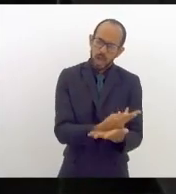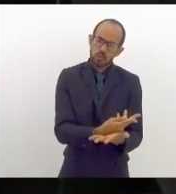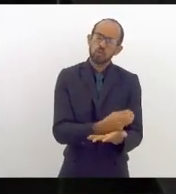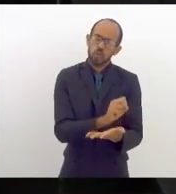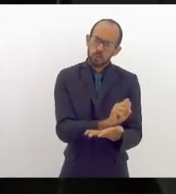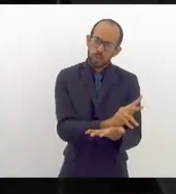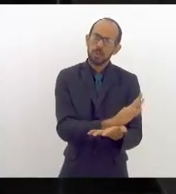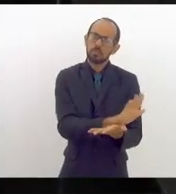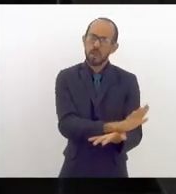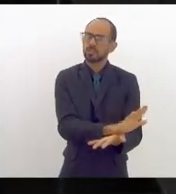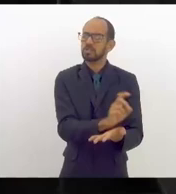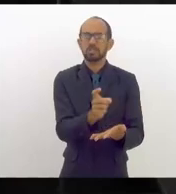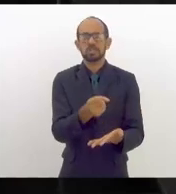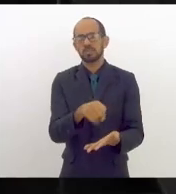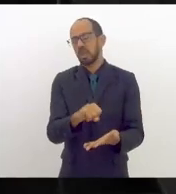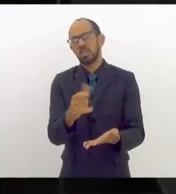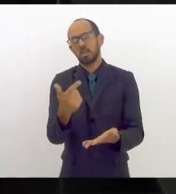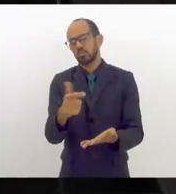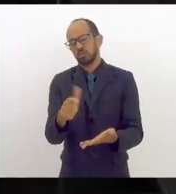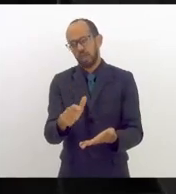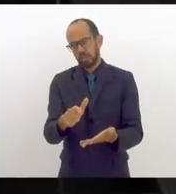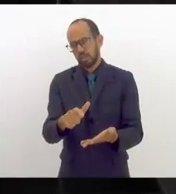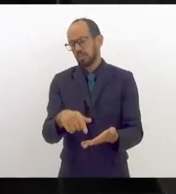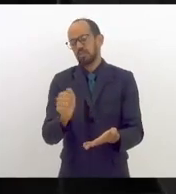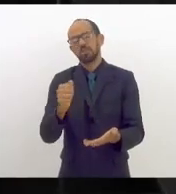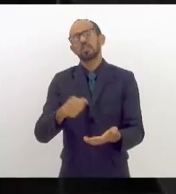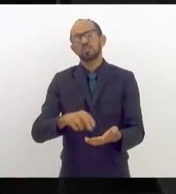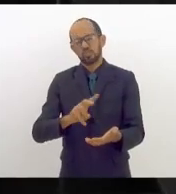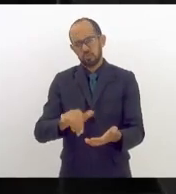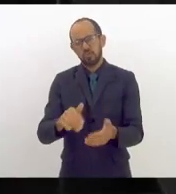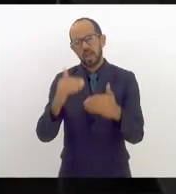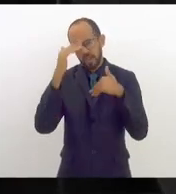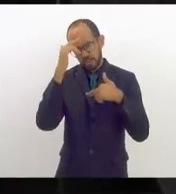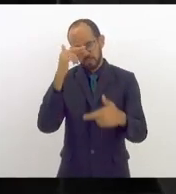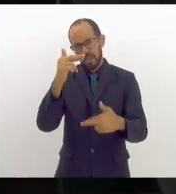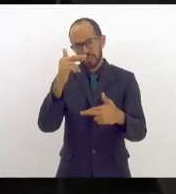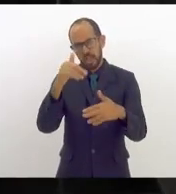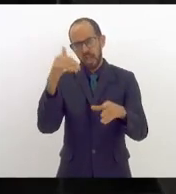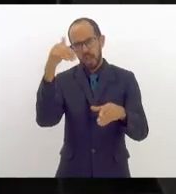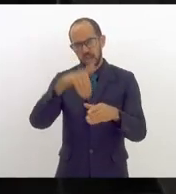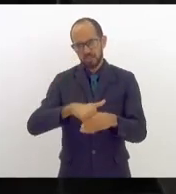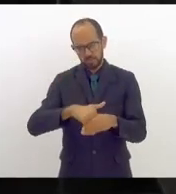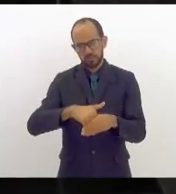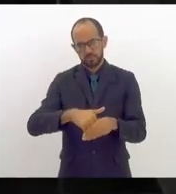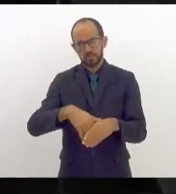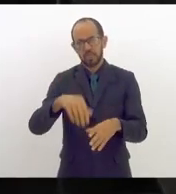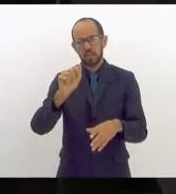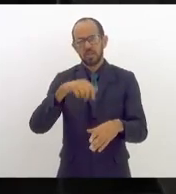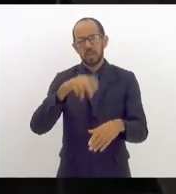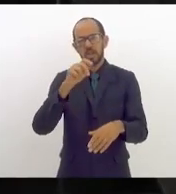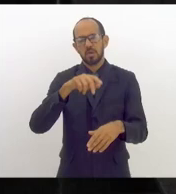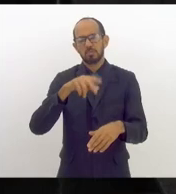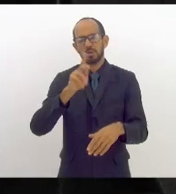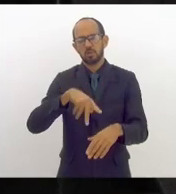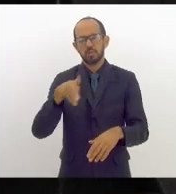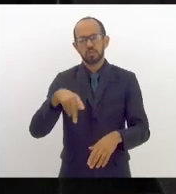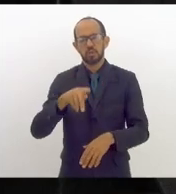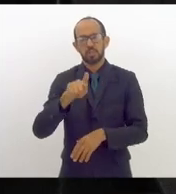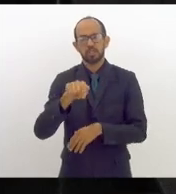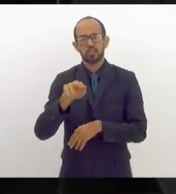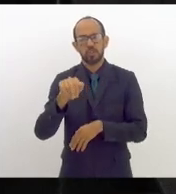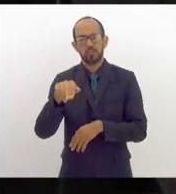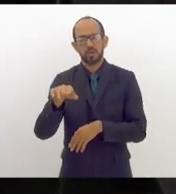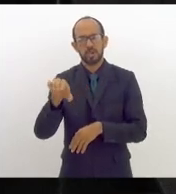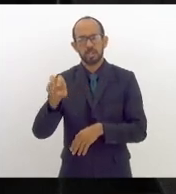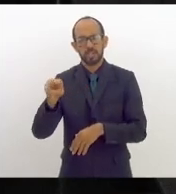sindicância é a forma da Sindicato das mais longas da história do exérj nada foi apurada e a professora Giovani Sayonara Ramos é